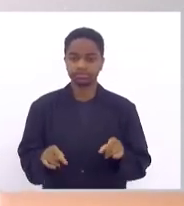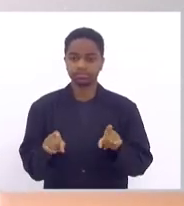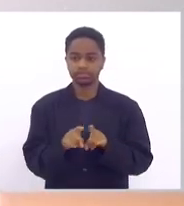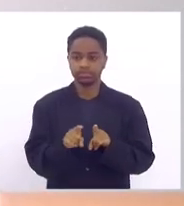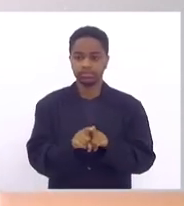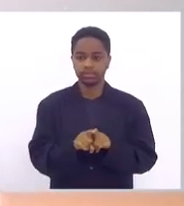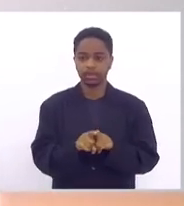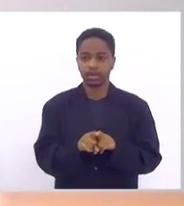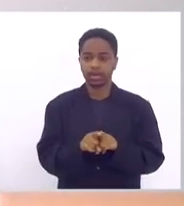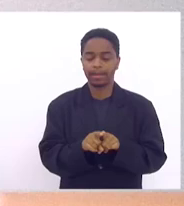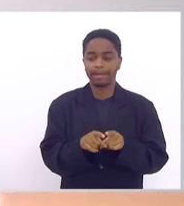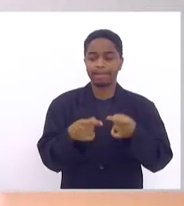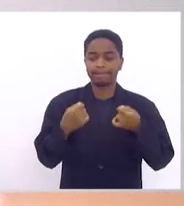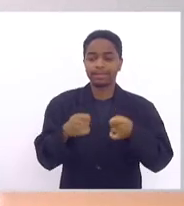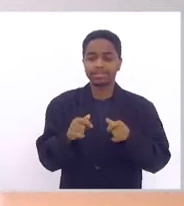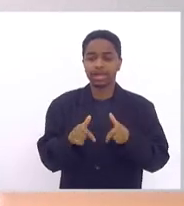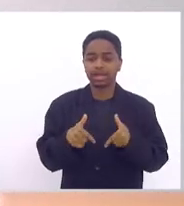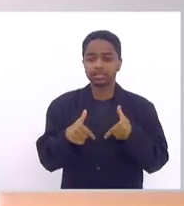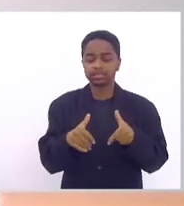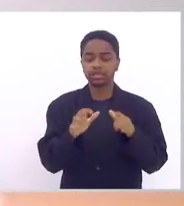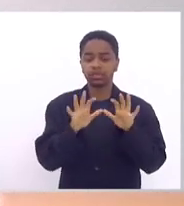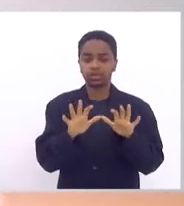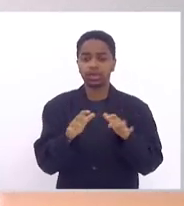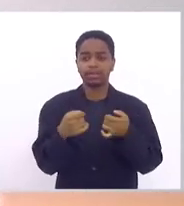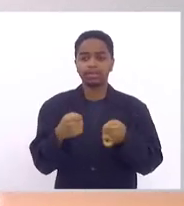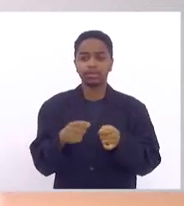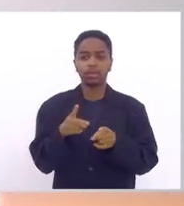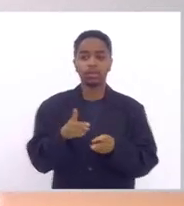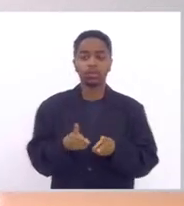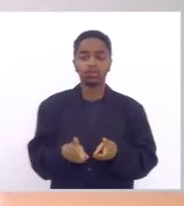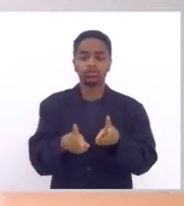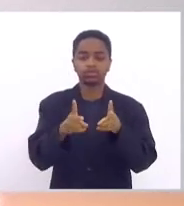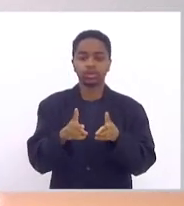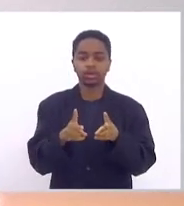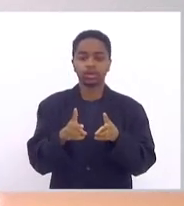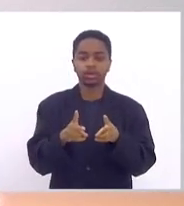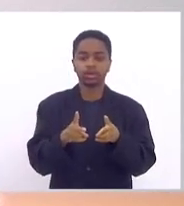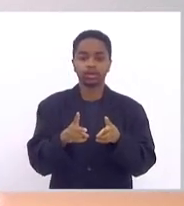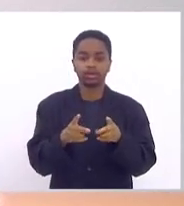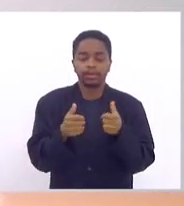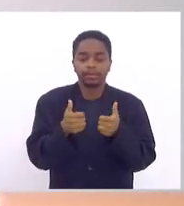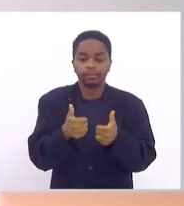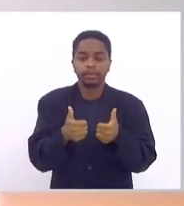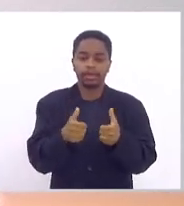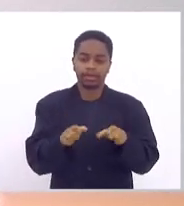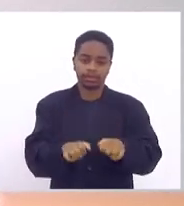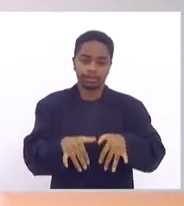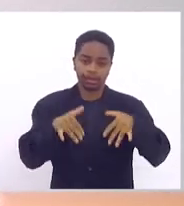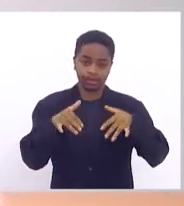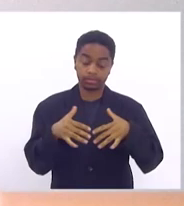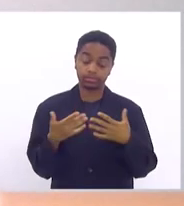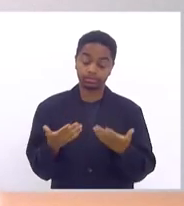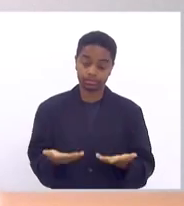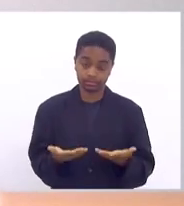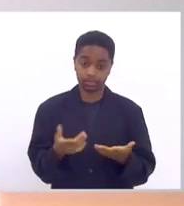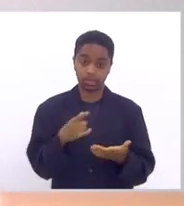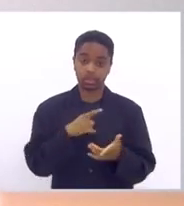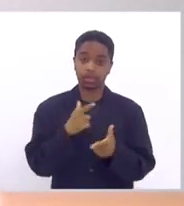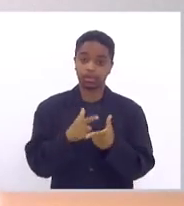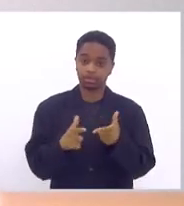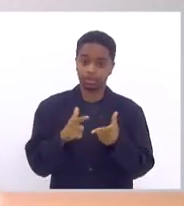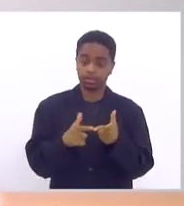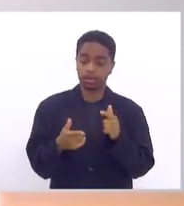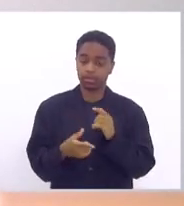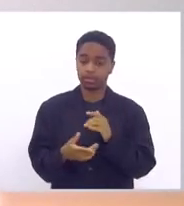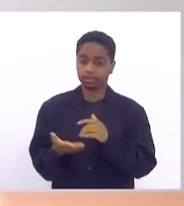isto é a necessidade de manter a integridade do Parlamento e isto isso ti um problema uma vez muito